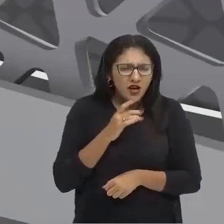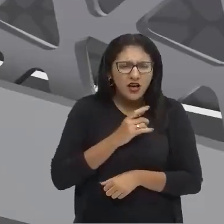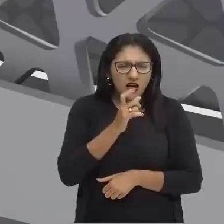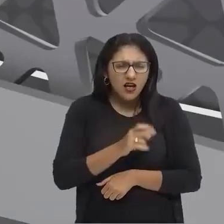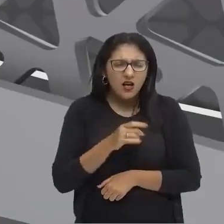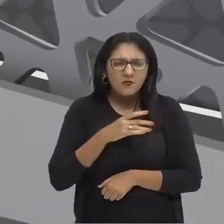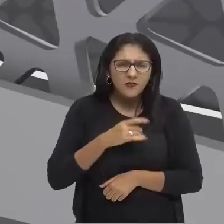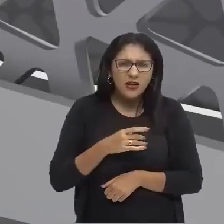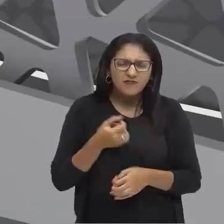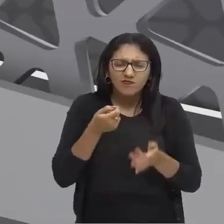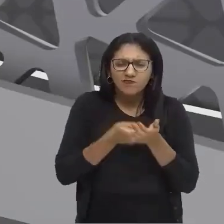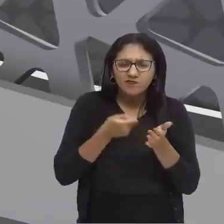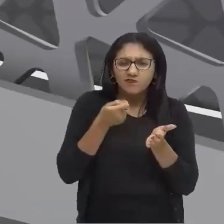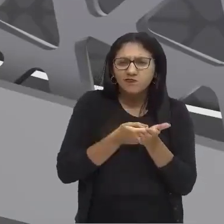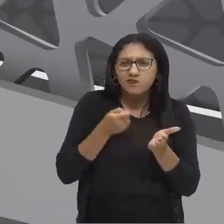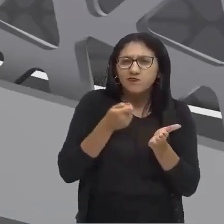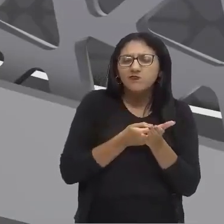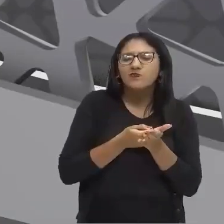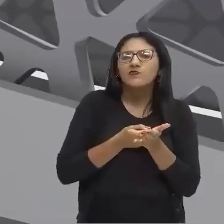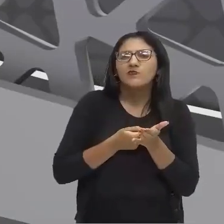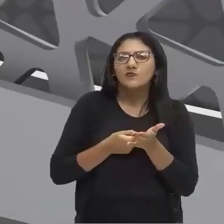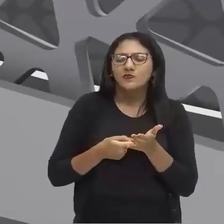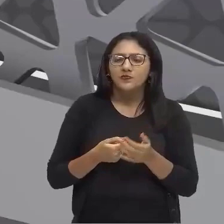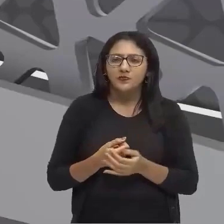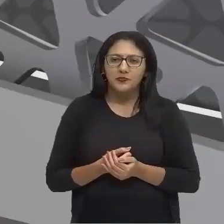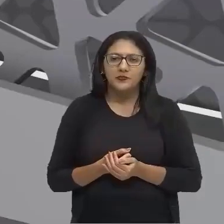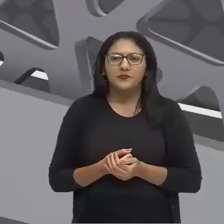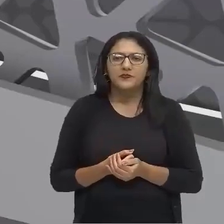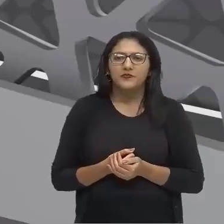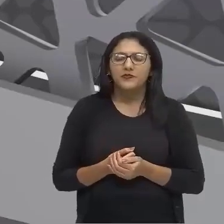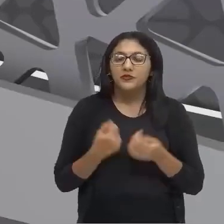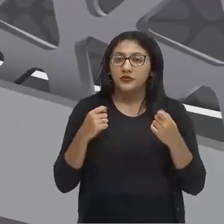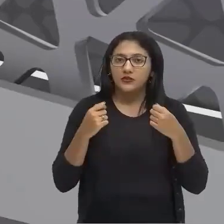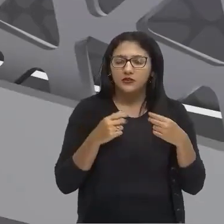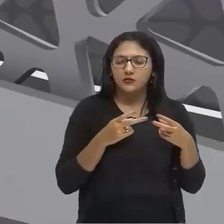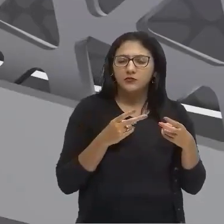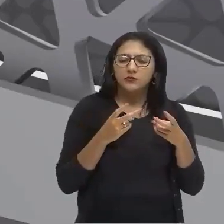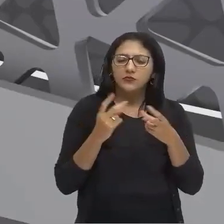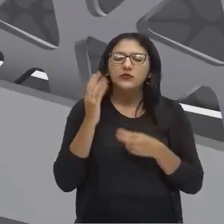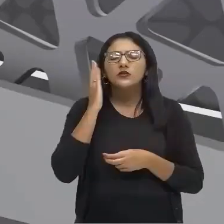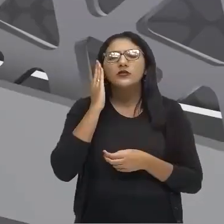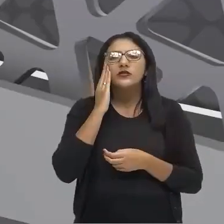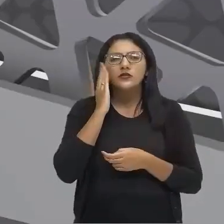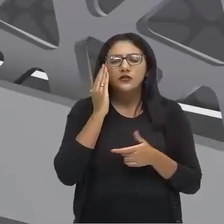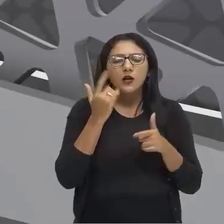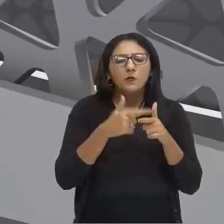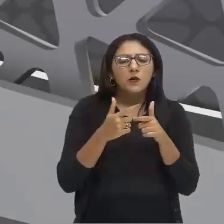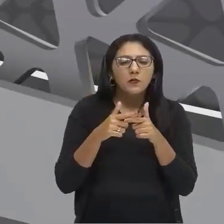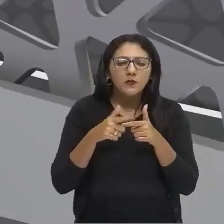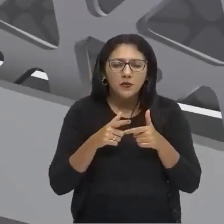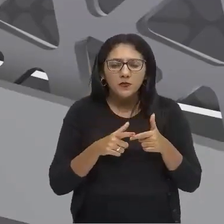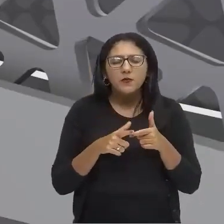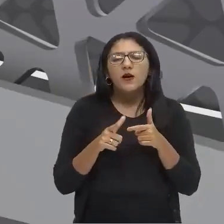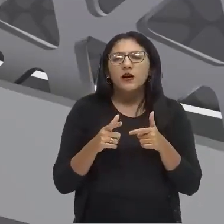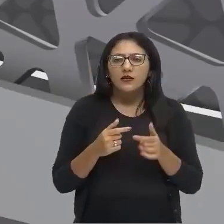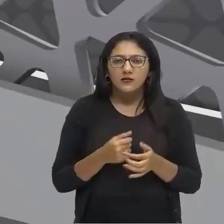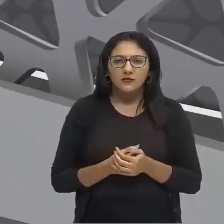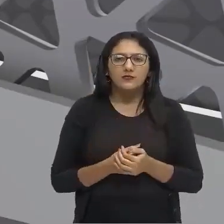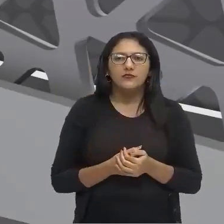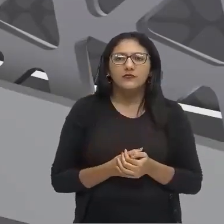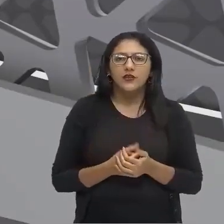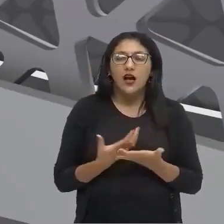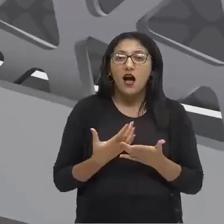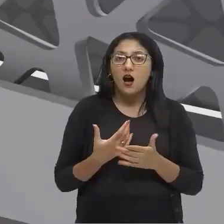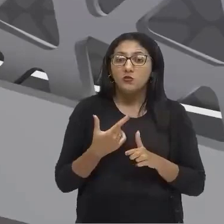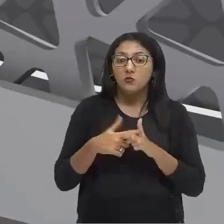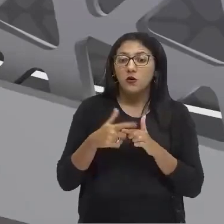mesmo, tente, mas aquela tentar vendo todos os riscos que podem correr, certo? Algo que não vai